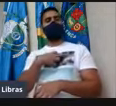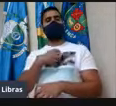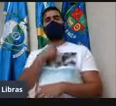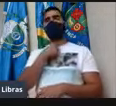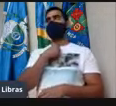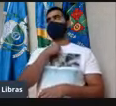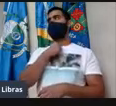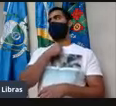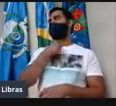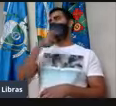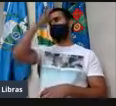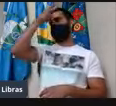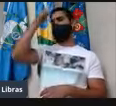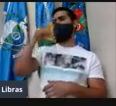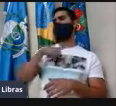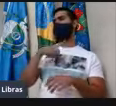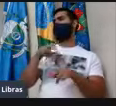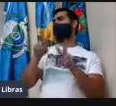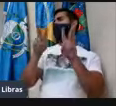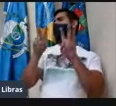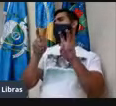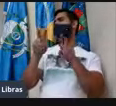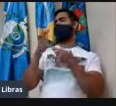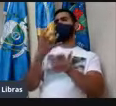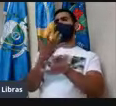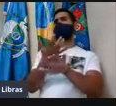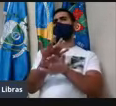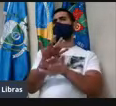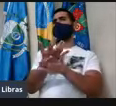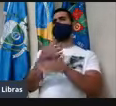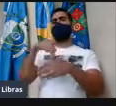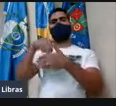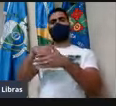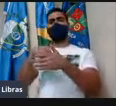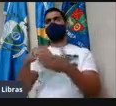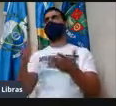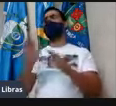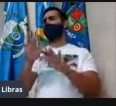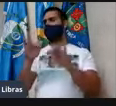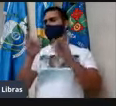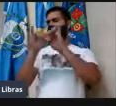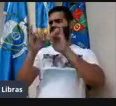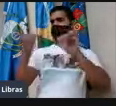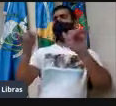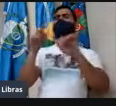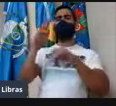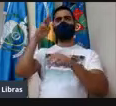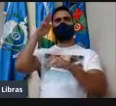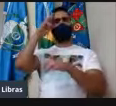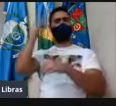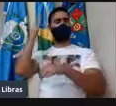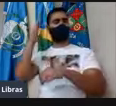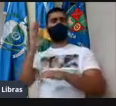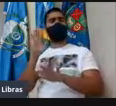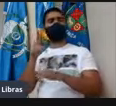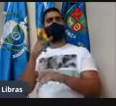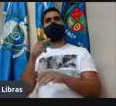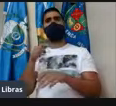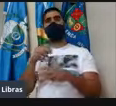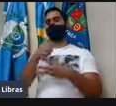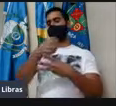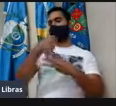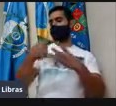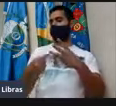executivo ter pedido para colocar isso em votação, e eu já externei na última sessão, mas eu quero dizer, os poderes